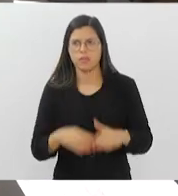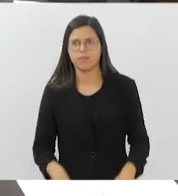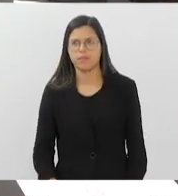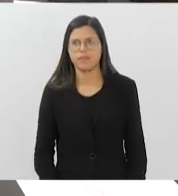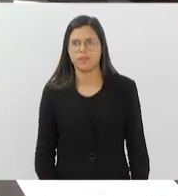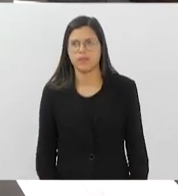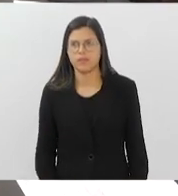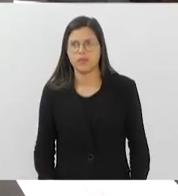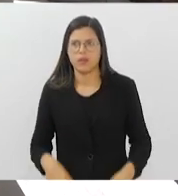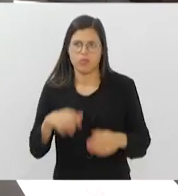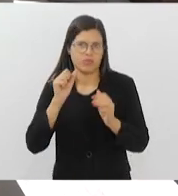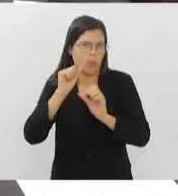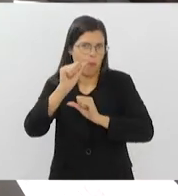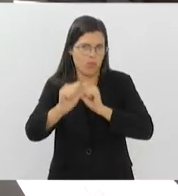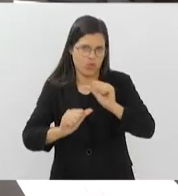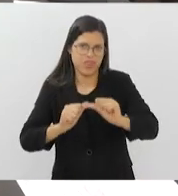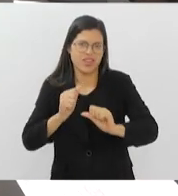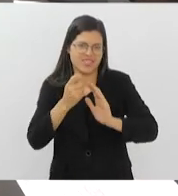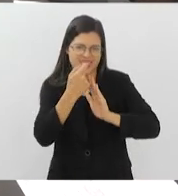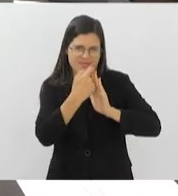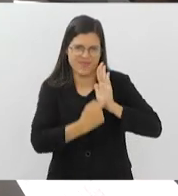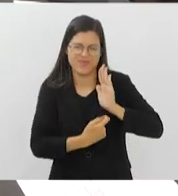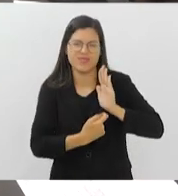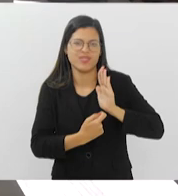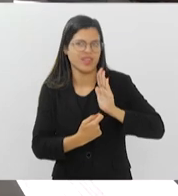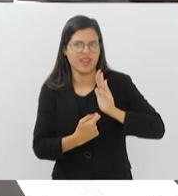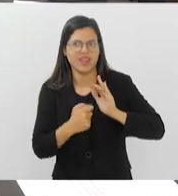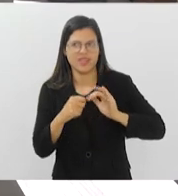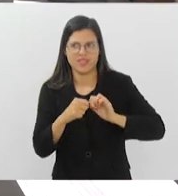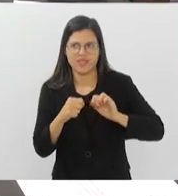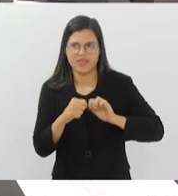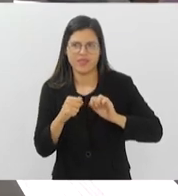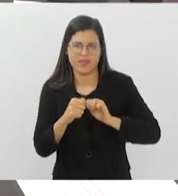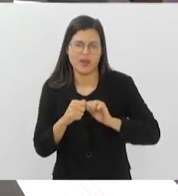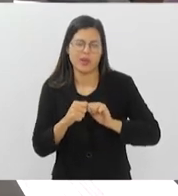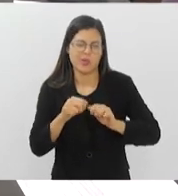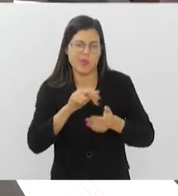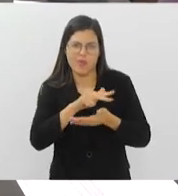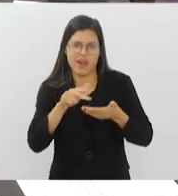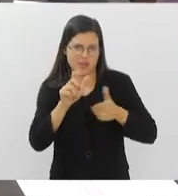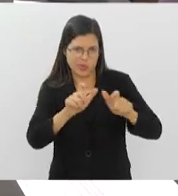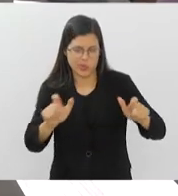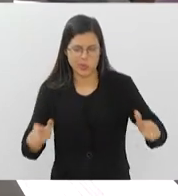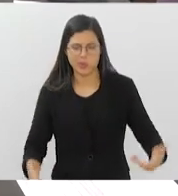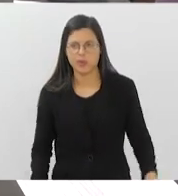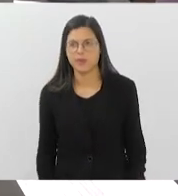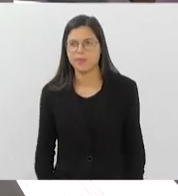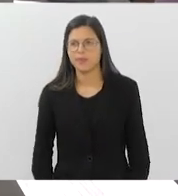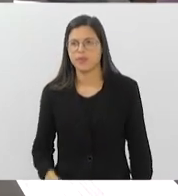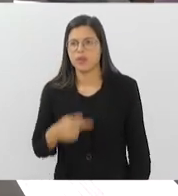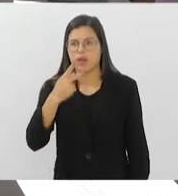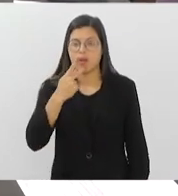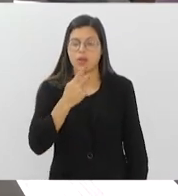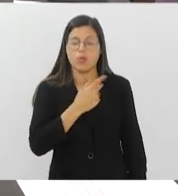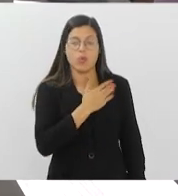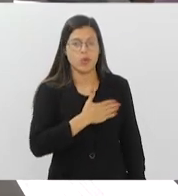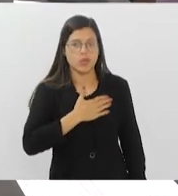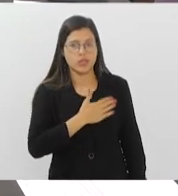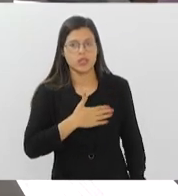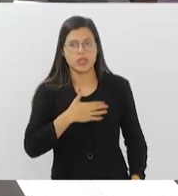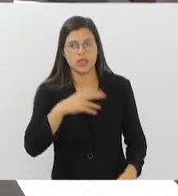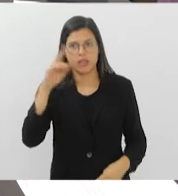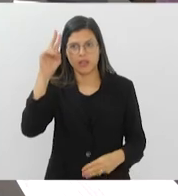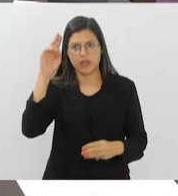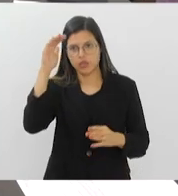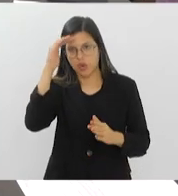Com essa reforma ampla que foi feita a diversas mãos. Eu, inclusive, quero dizer que eu gostei daquela história do Cumpras, porque